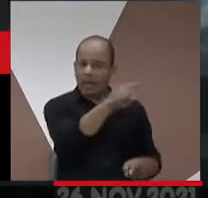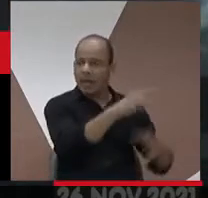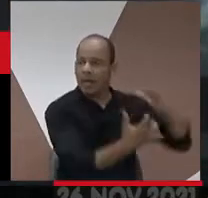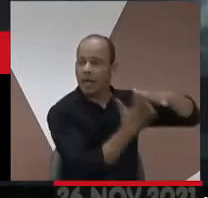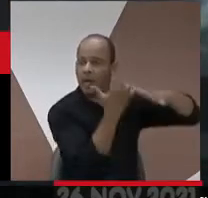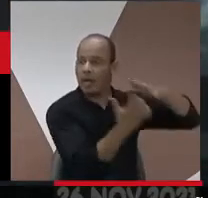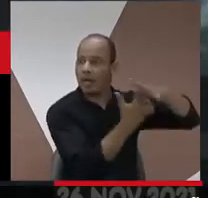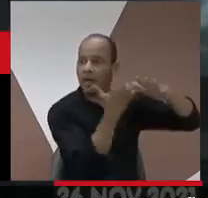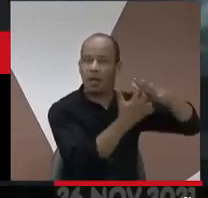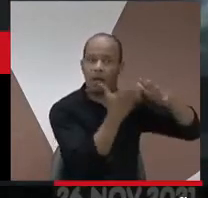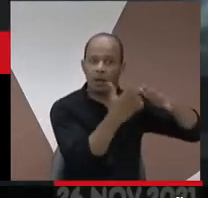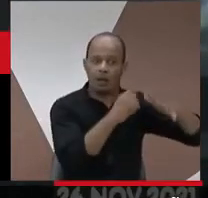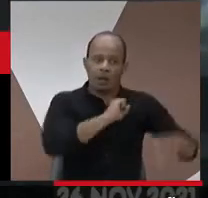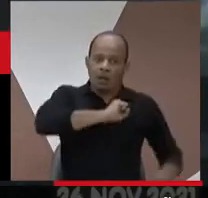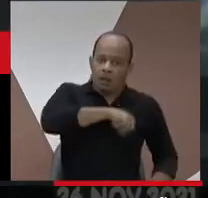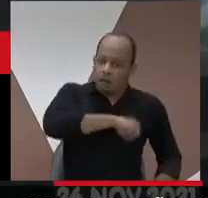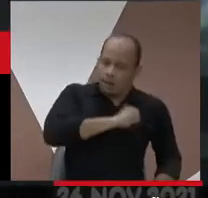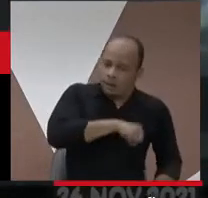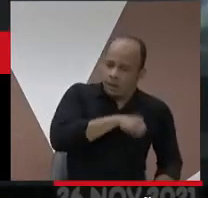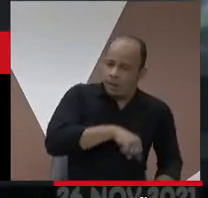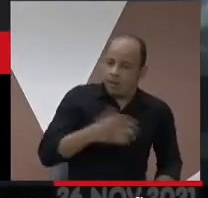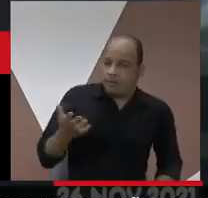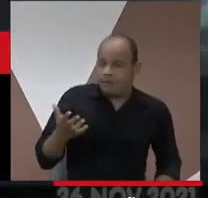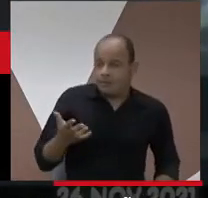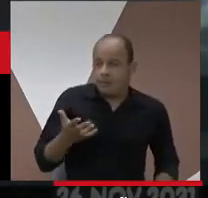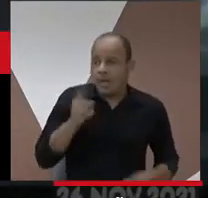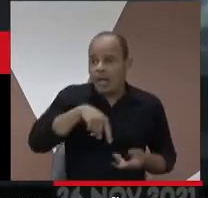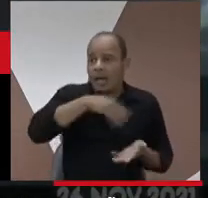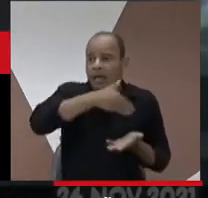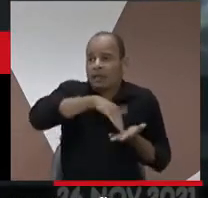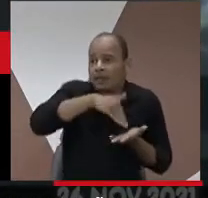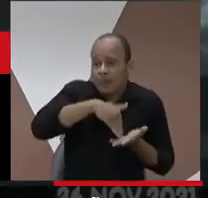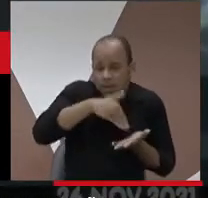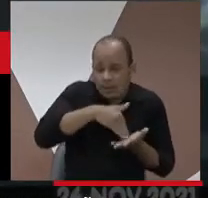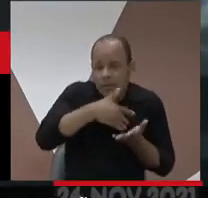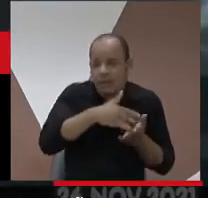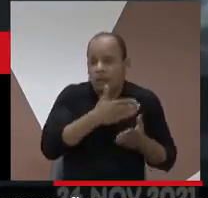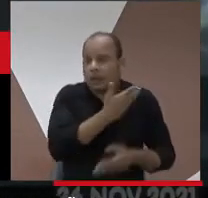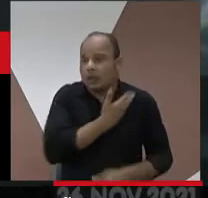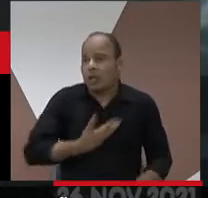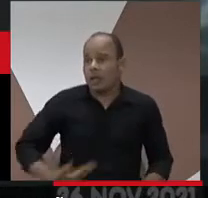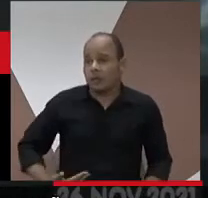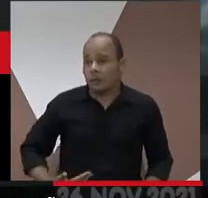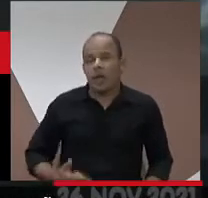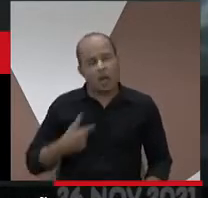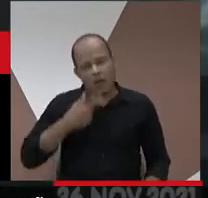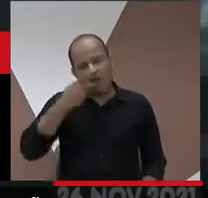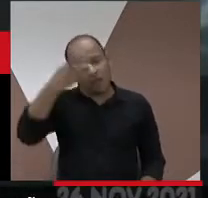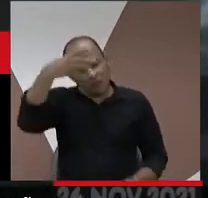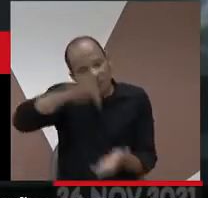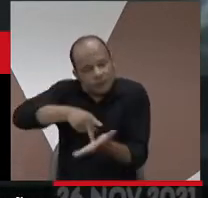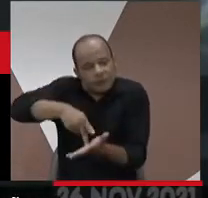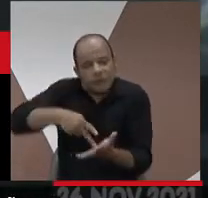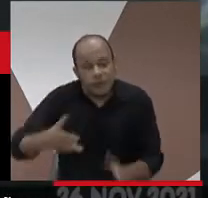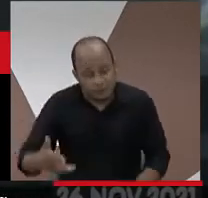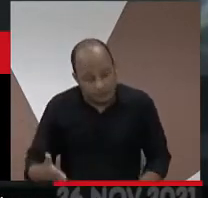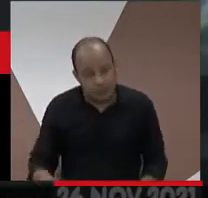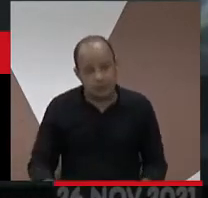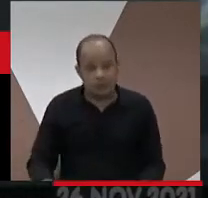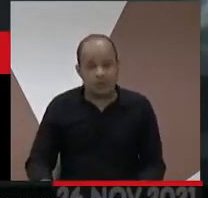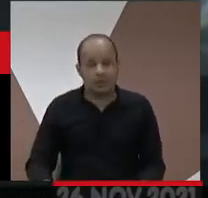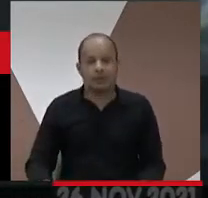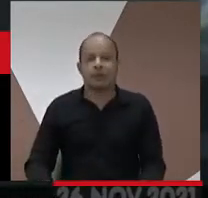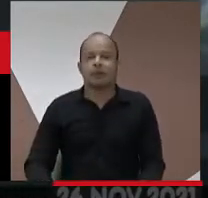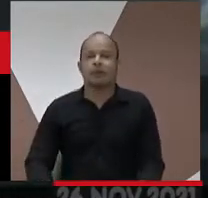máquina perversa que hoje é a Secretaria de Estado. O que eu afirmo também, e eu me